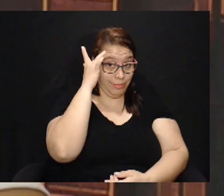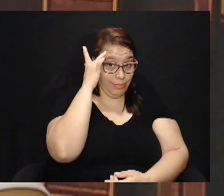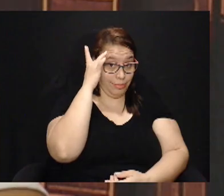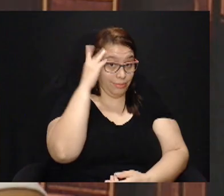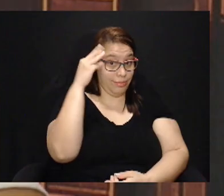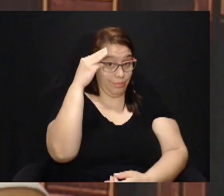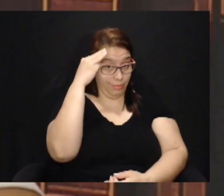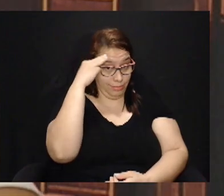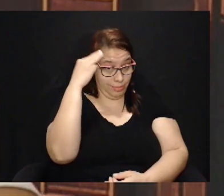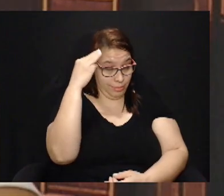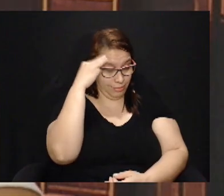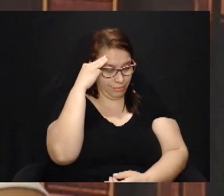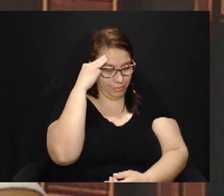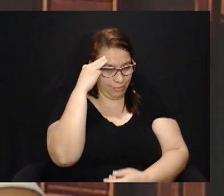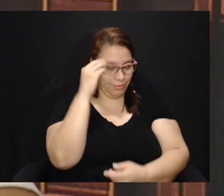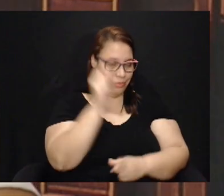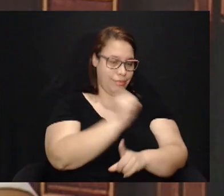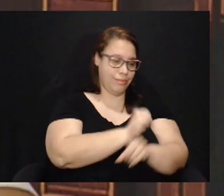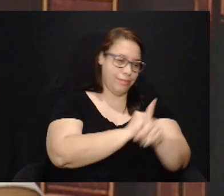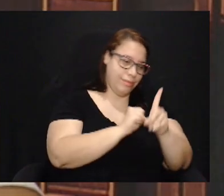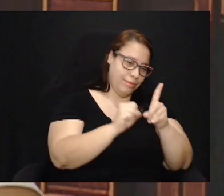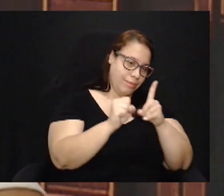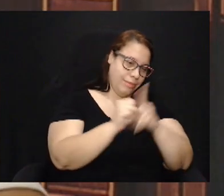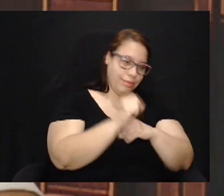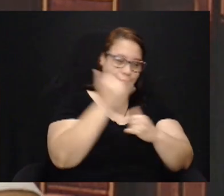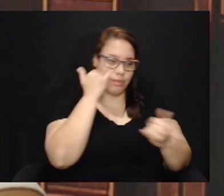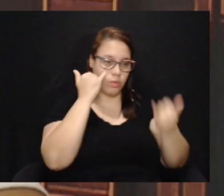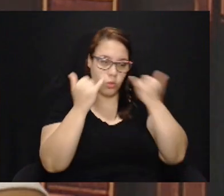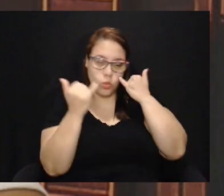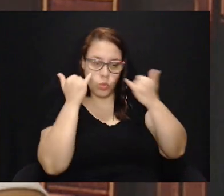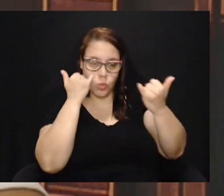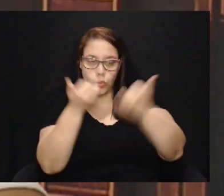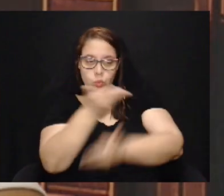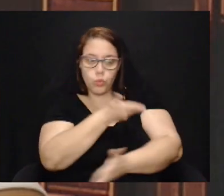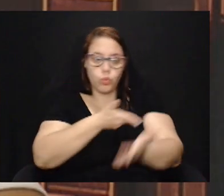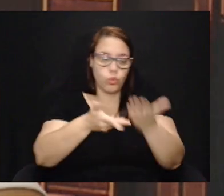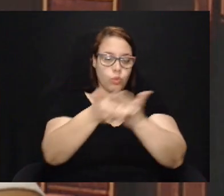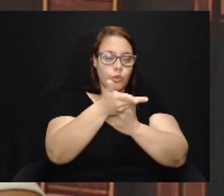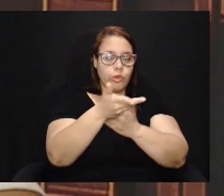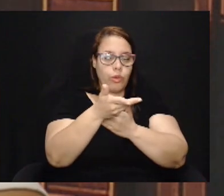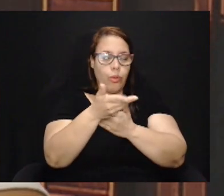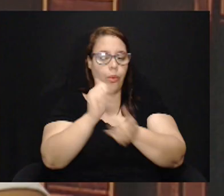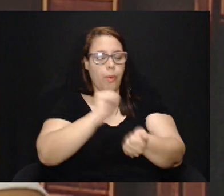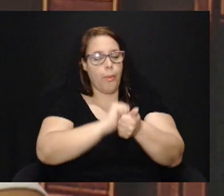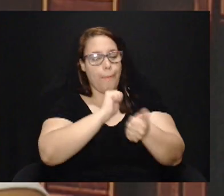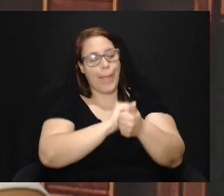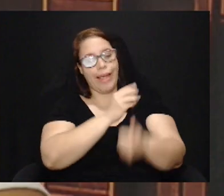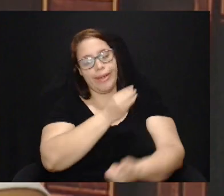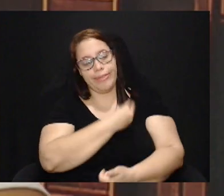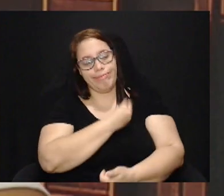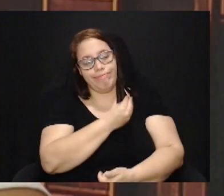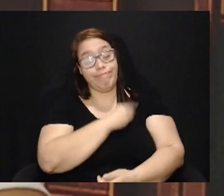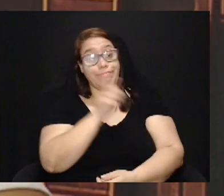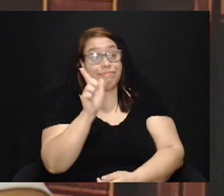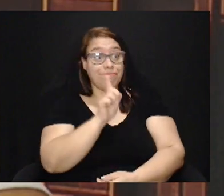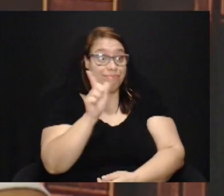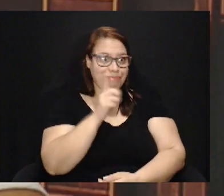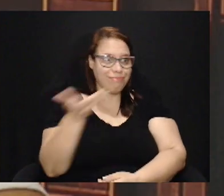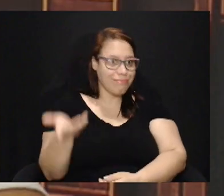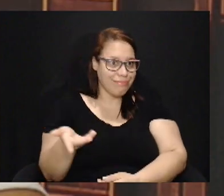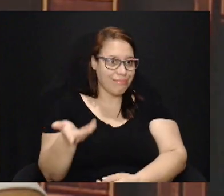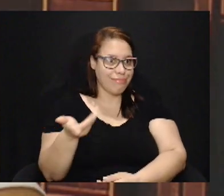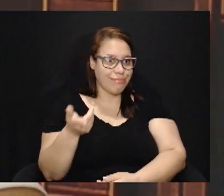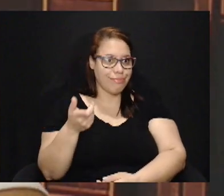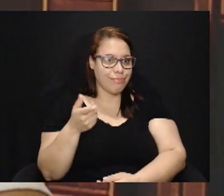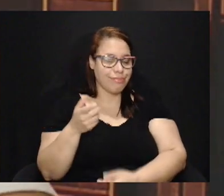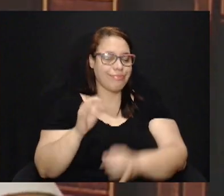sociedade, né? Compartilhar essas informações a fim de que as pessoas possam ter mais qualidade de vida e, obviamente, que essas pessoas tenham mais longevidade,